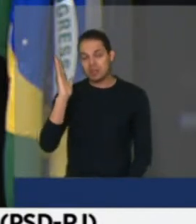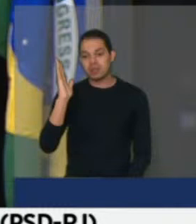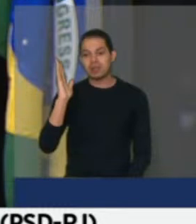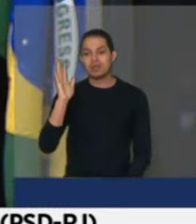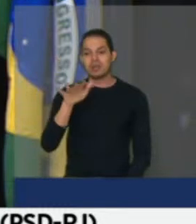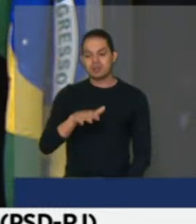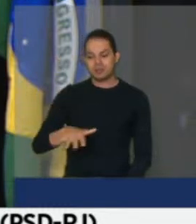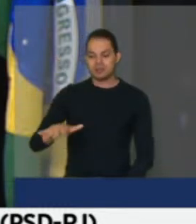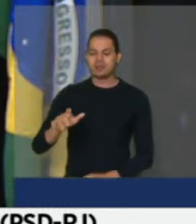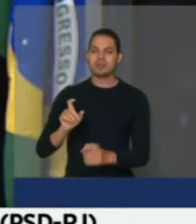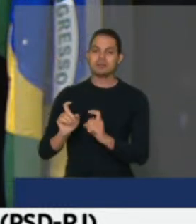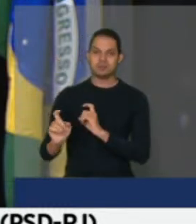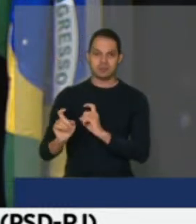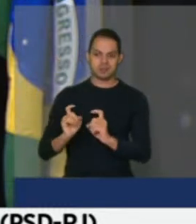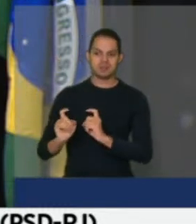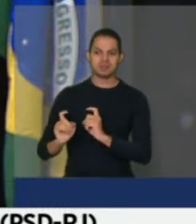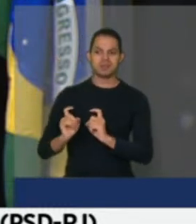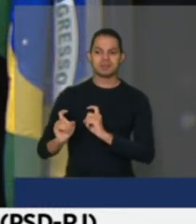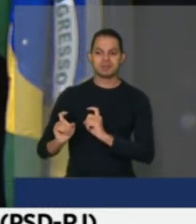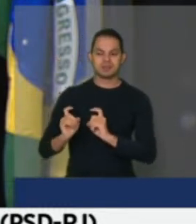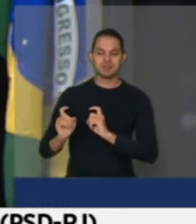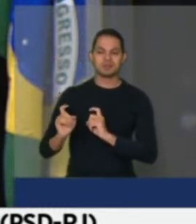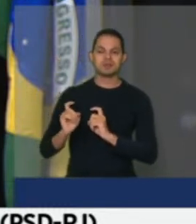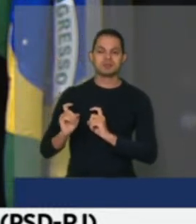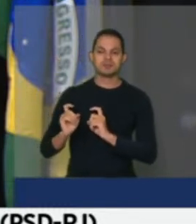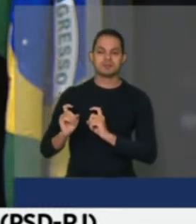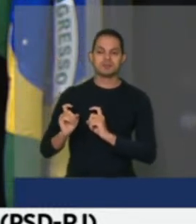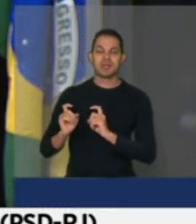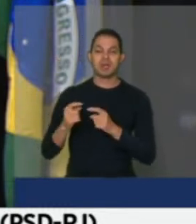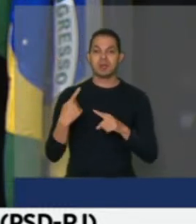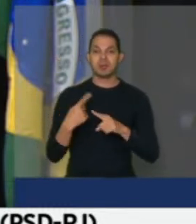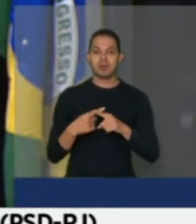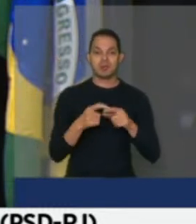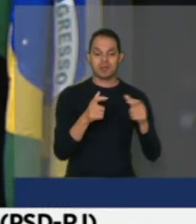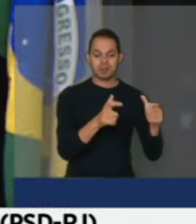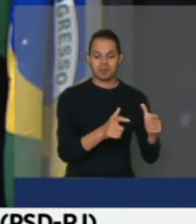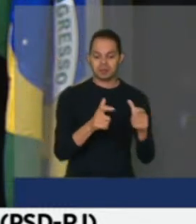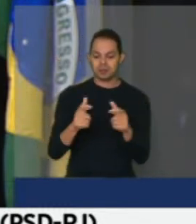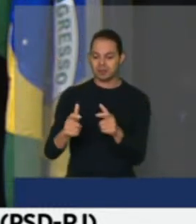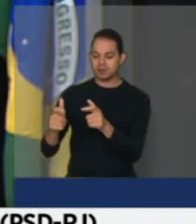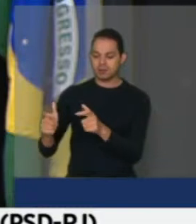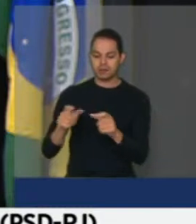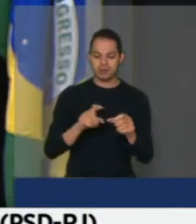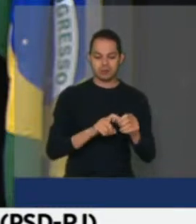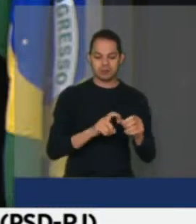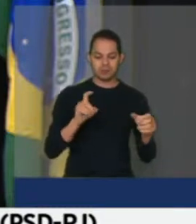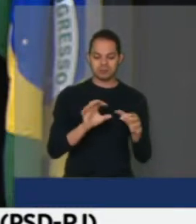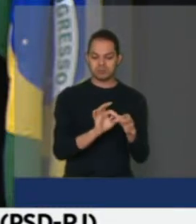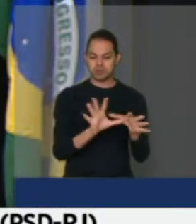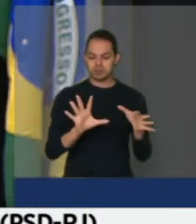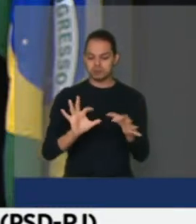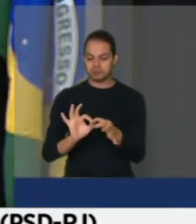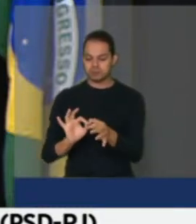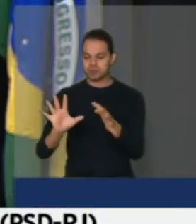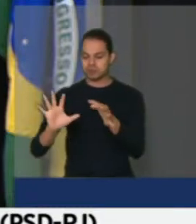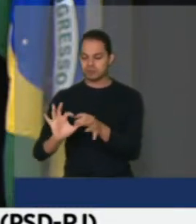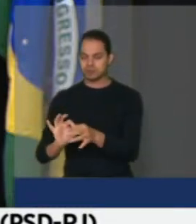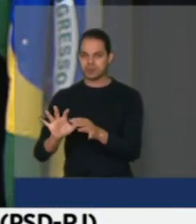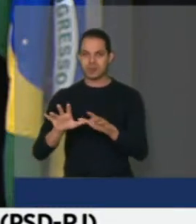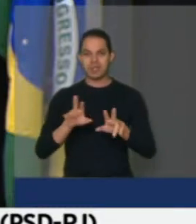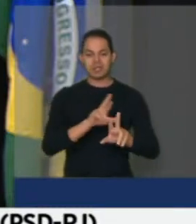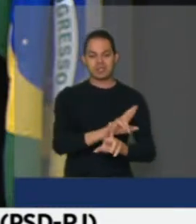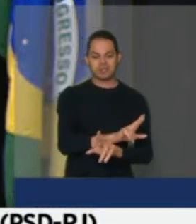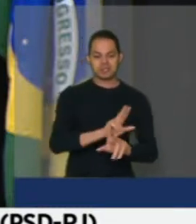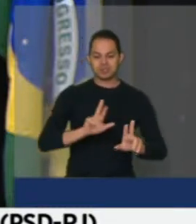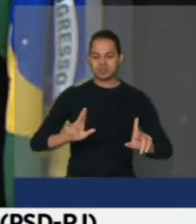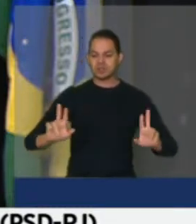âmbito administrativo. A independência das instâncias permite essa diferenciação e